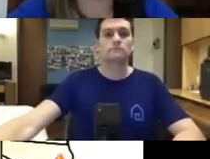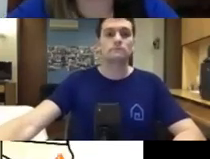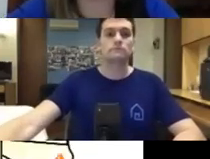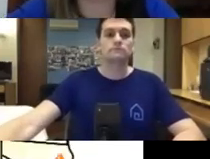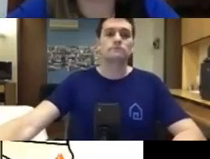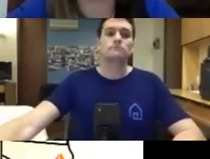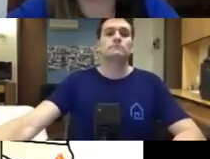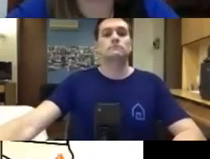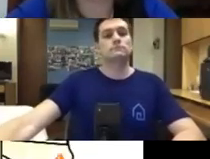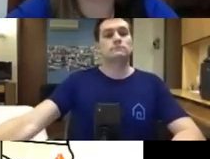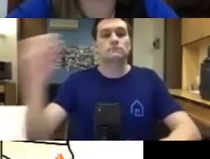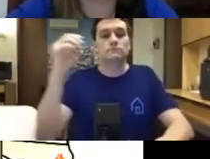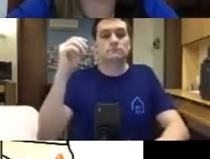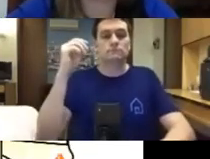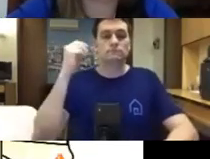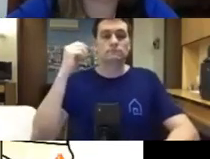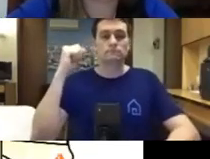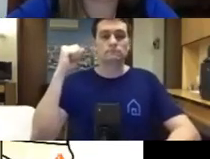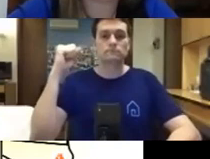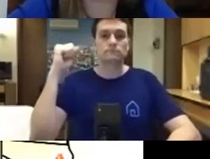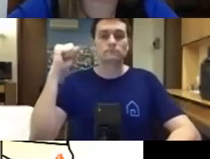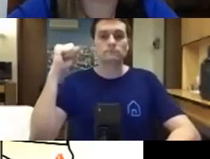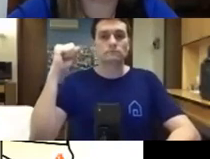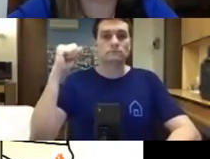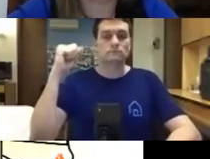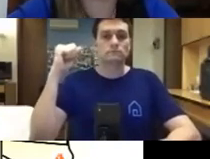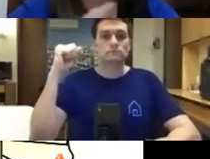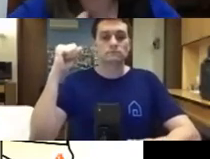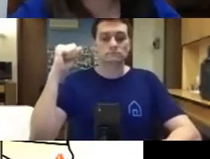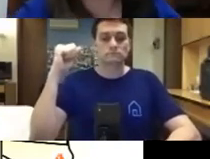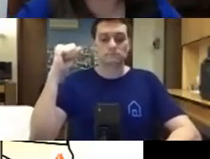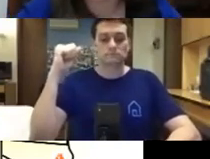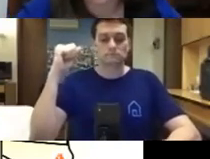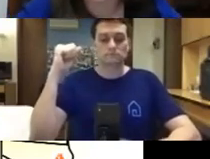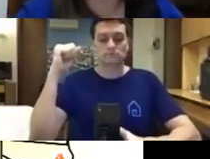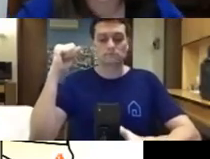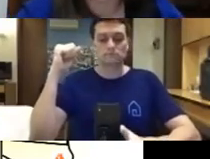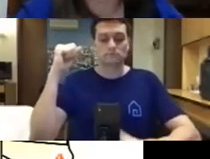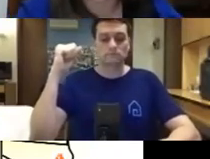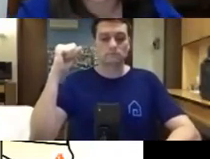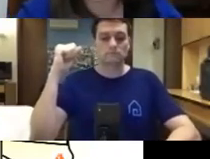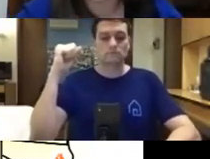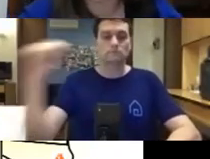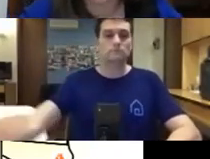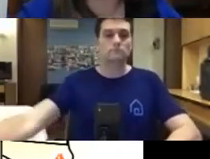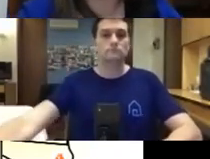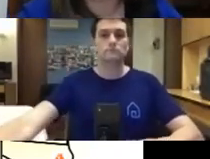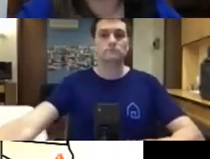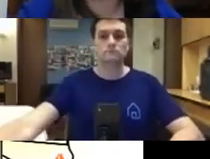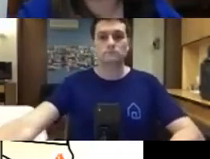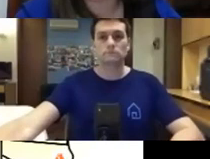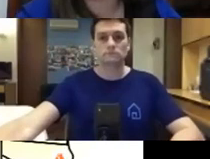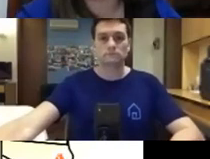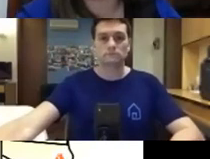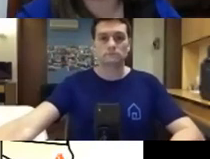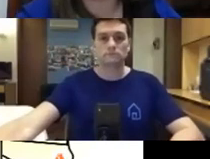Então, voltando um pouquinho aqui de comportamento de estrutura, né? Como a gente está falando, cada incêndio é um incêndio, cada edifício